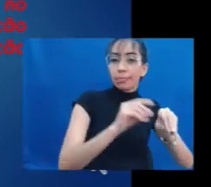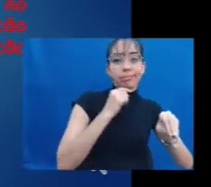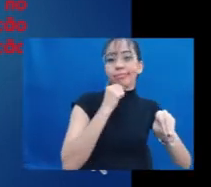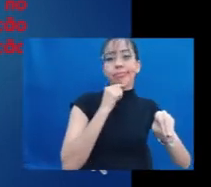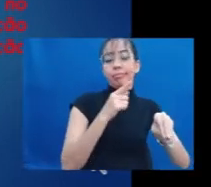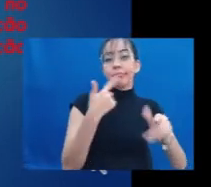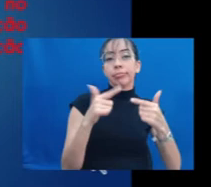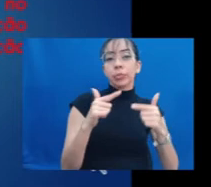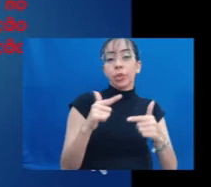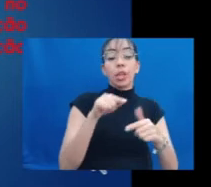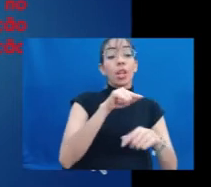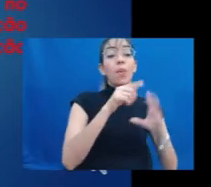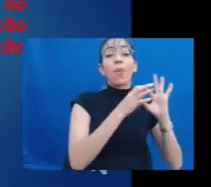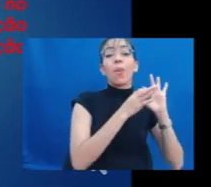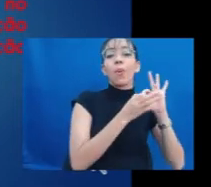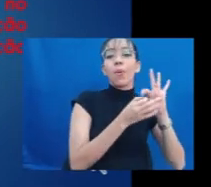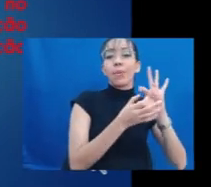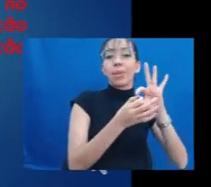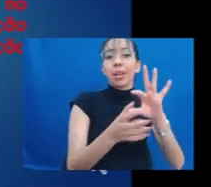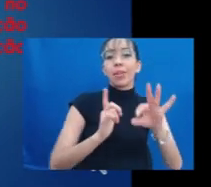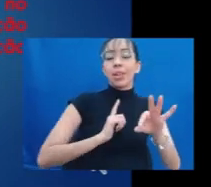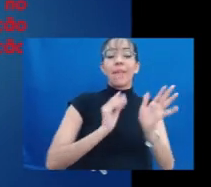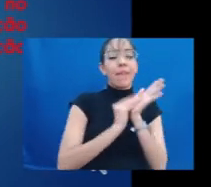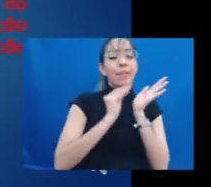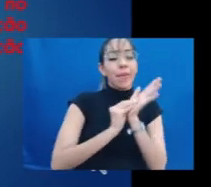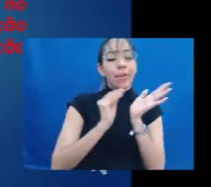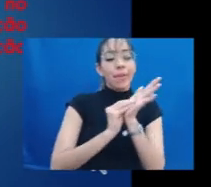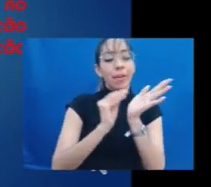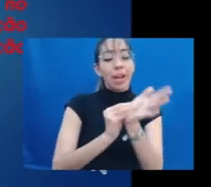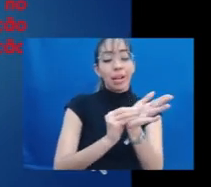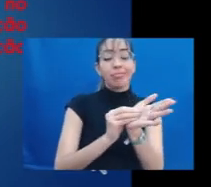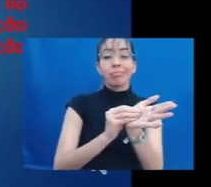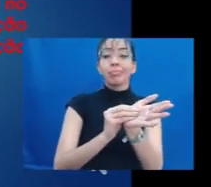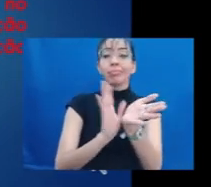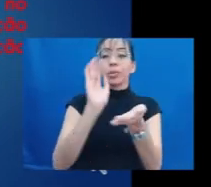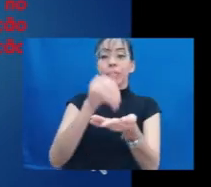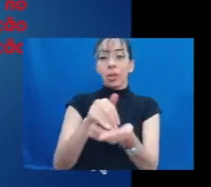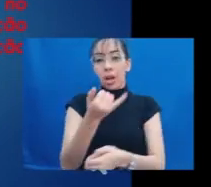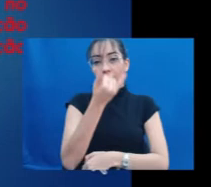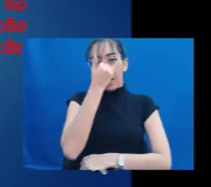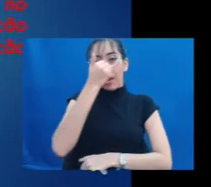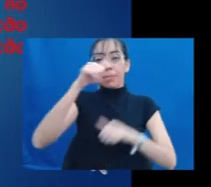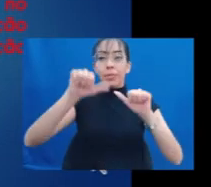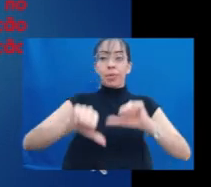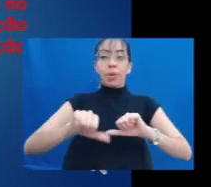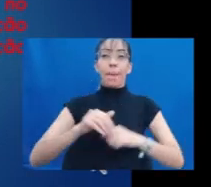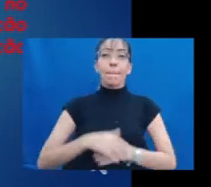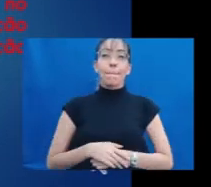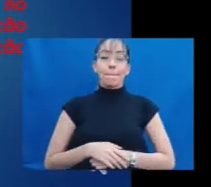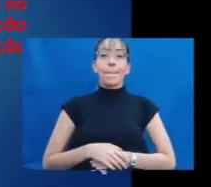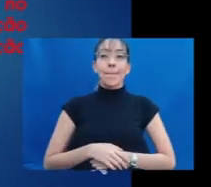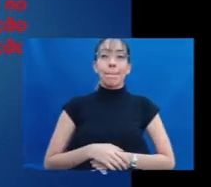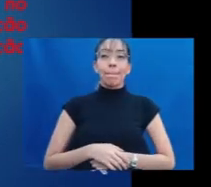né, todos os fatores, né, se corroborando, ali, se unindo para resultar